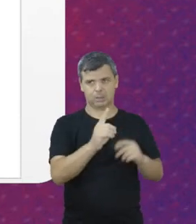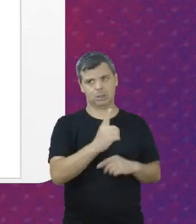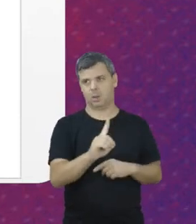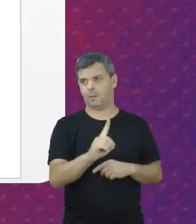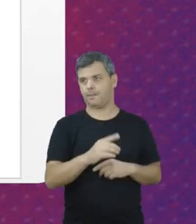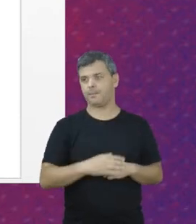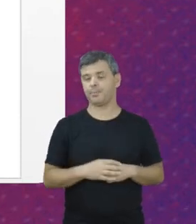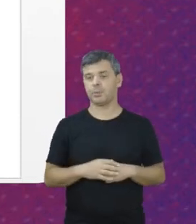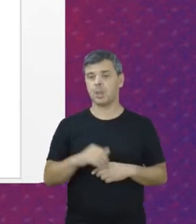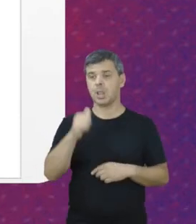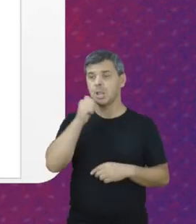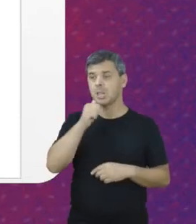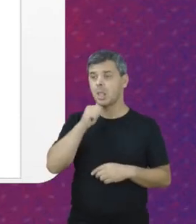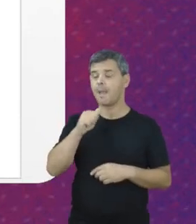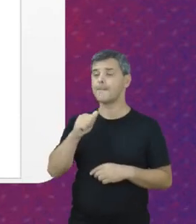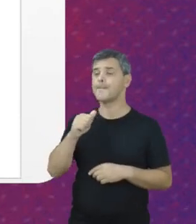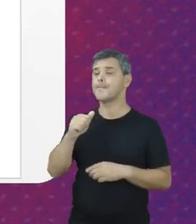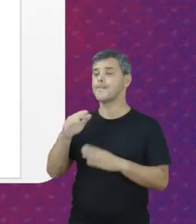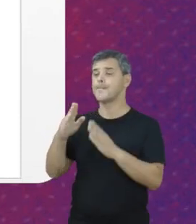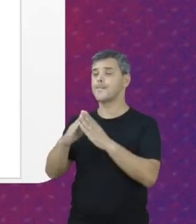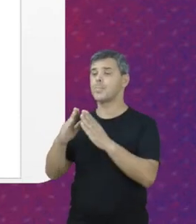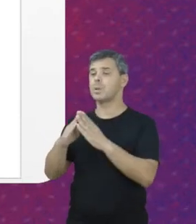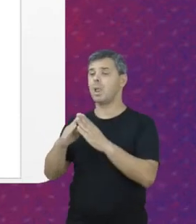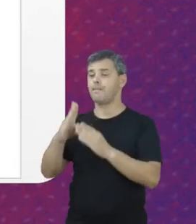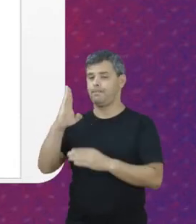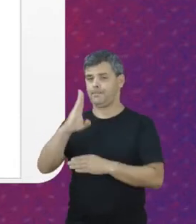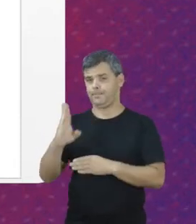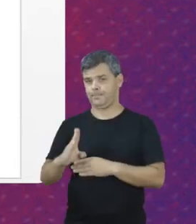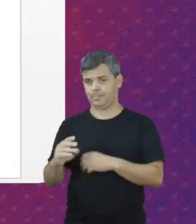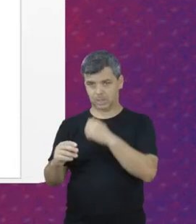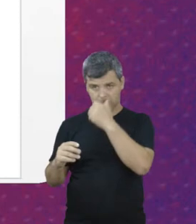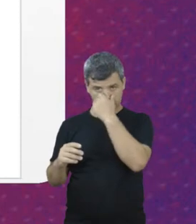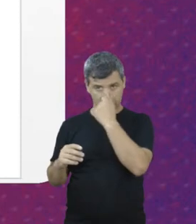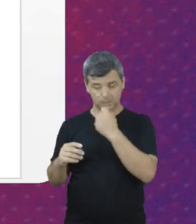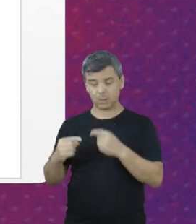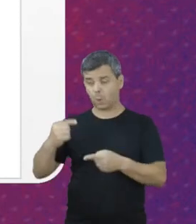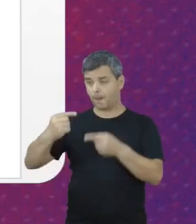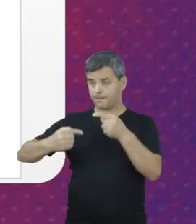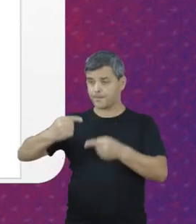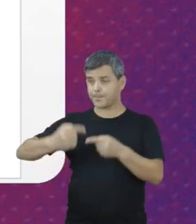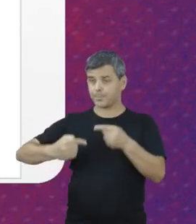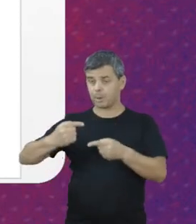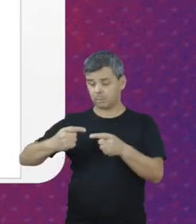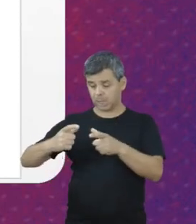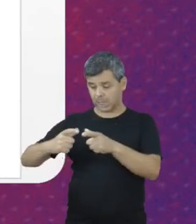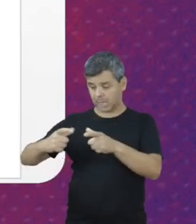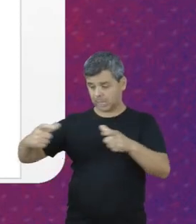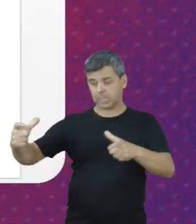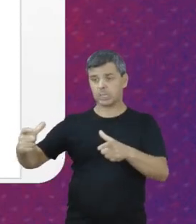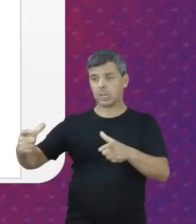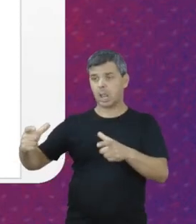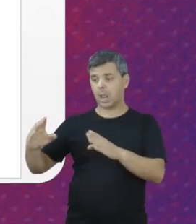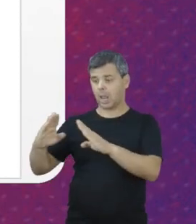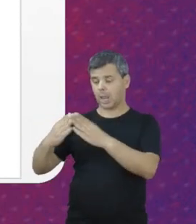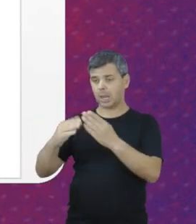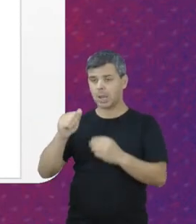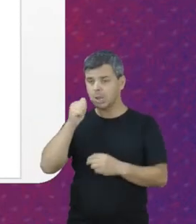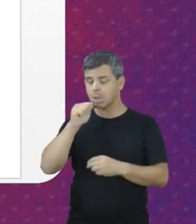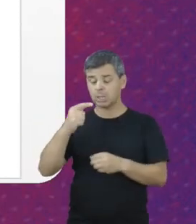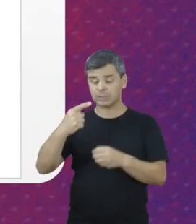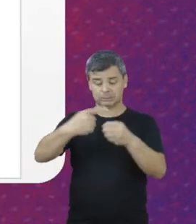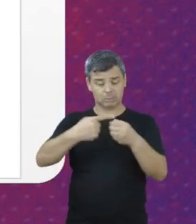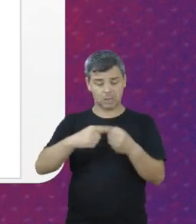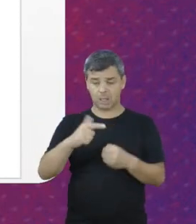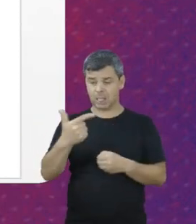As casas da mulher brasileira, a gente agora tem, né, uma política para ampliar essas casas. Então, muitas cidades que não